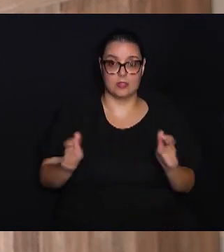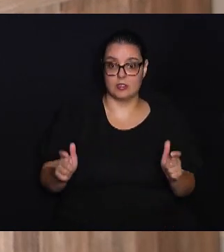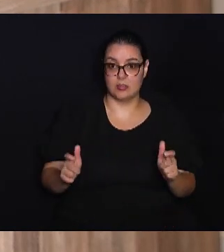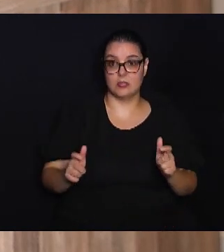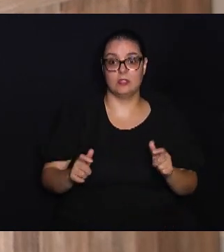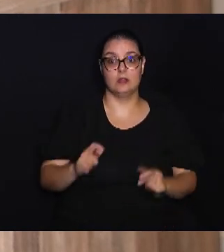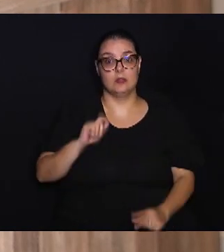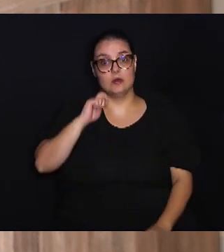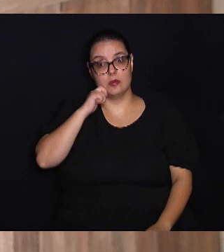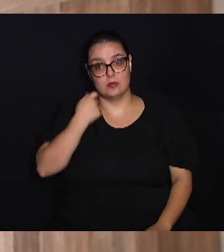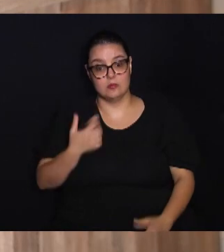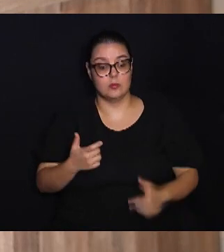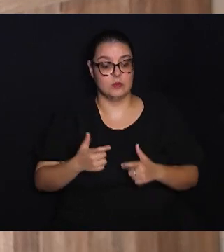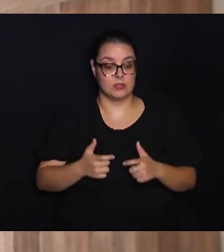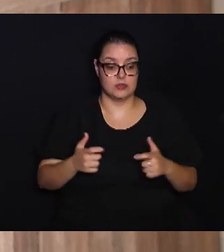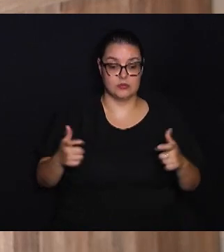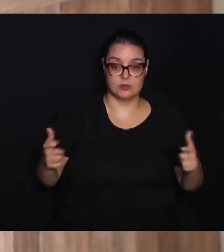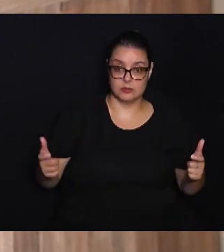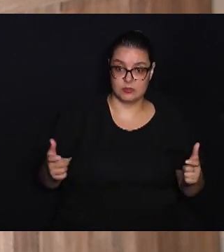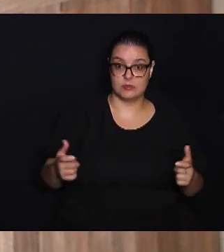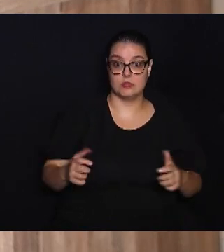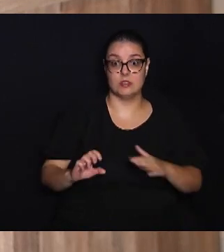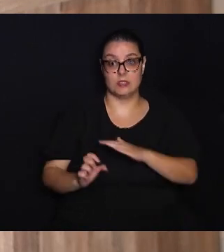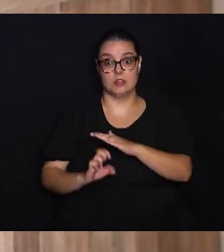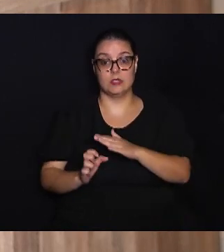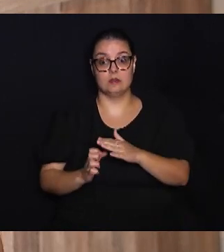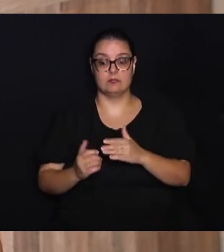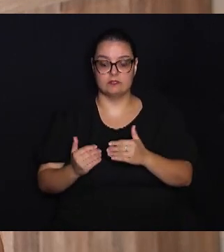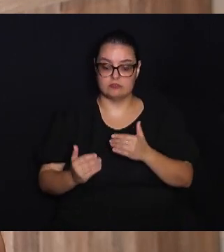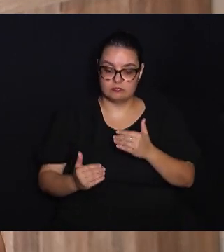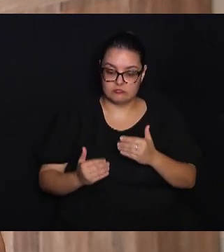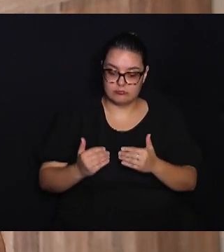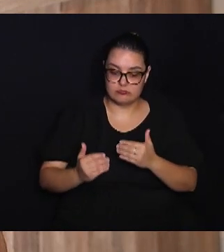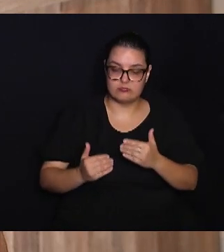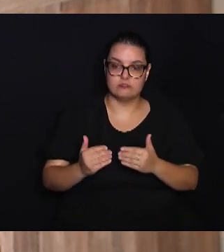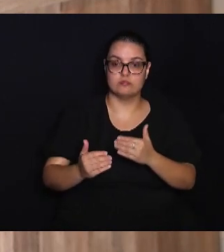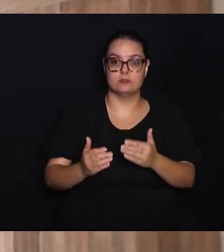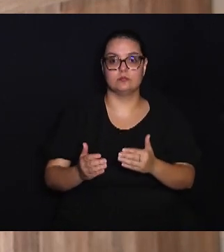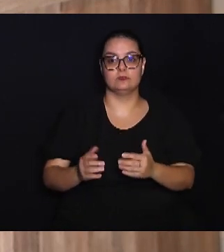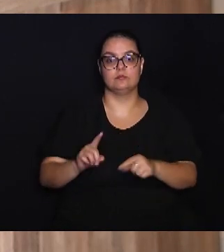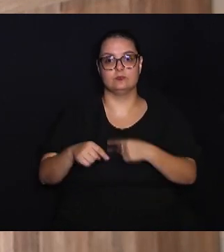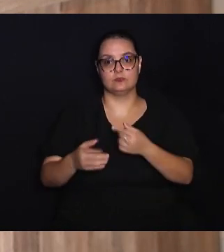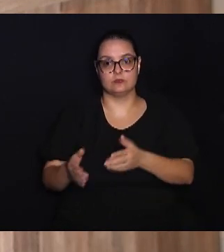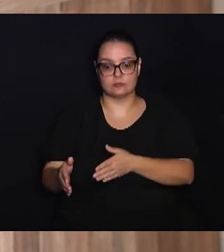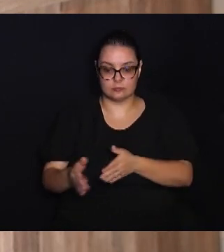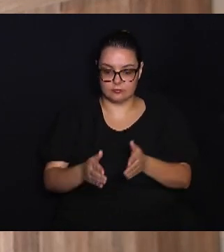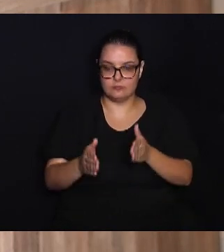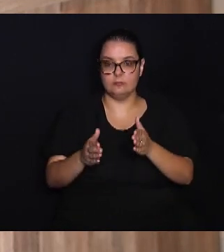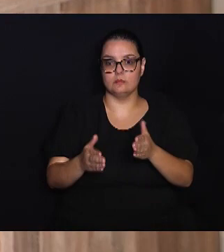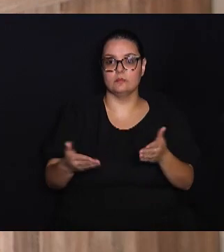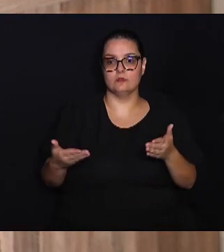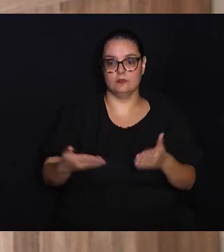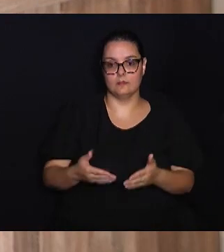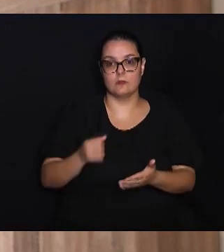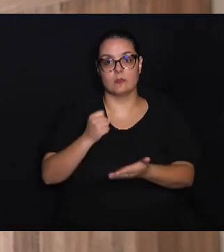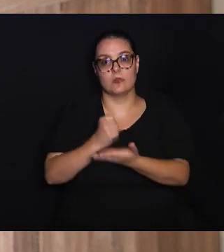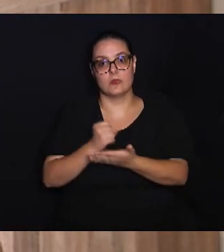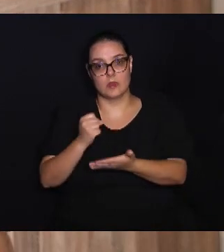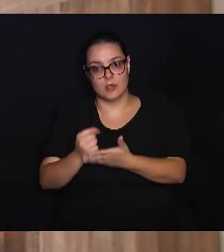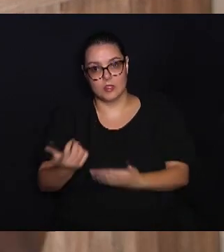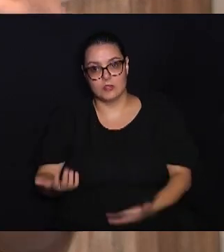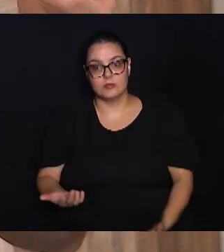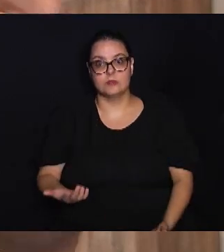produção tem crescido então a empresa tá começando eh a seguir um outro caminho agora de